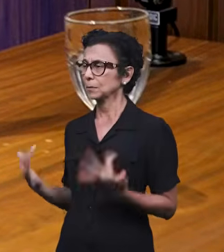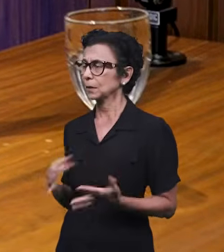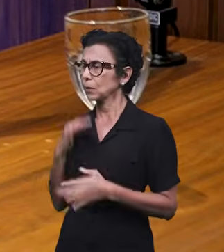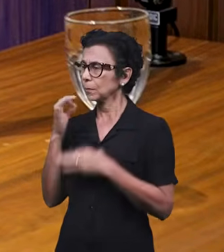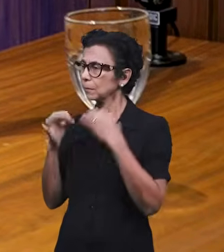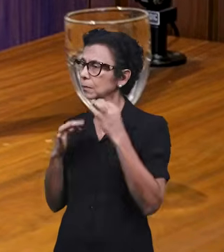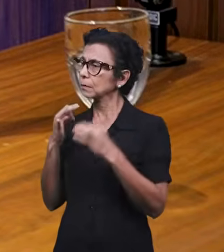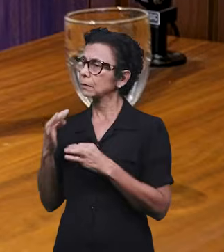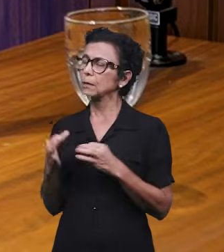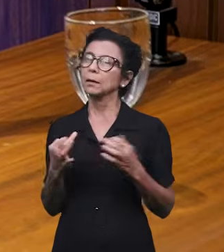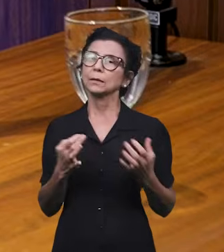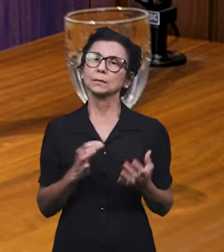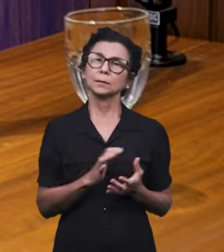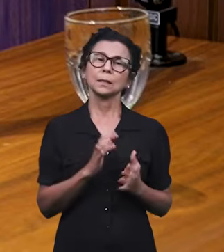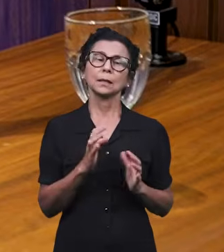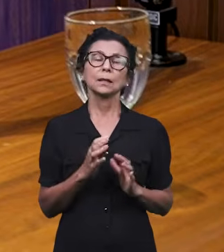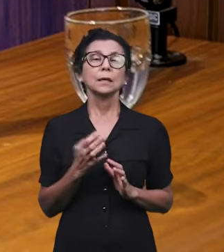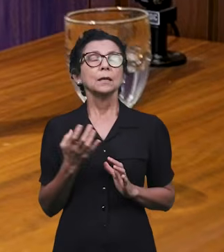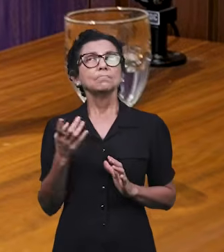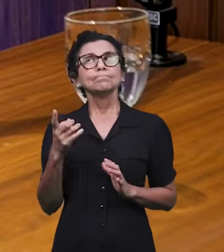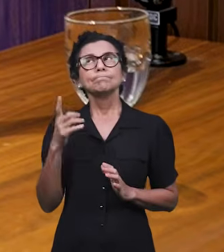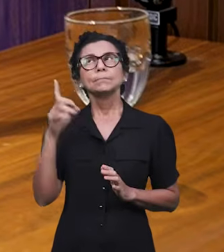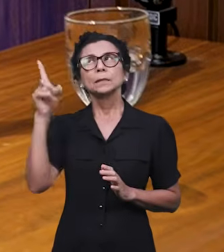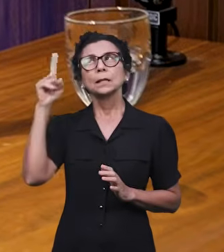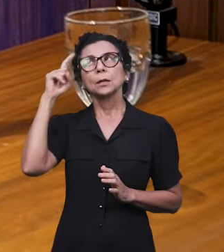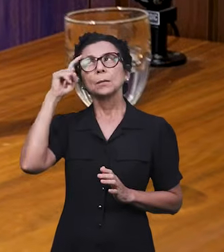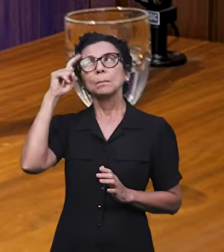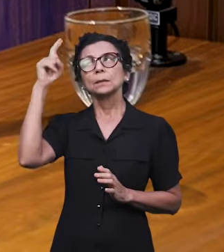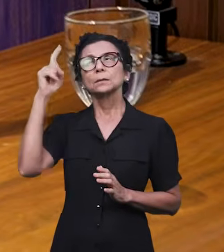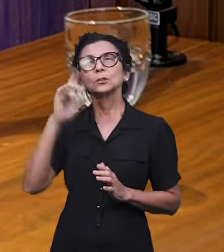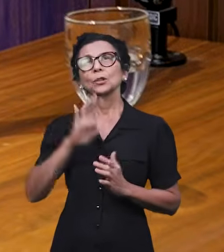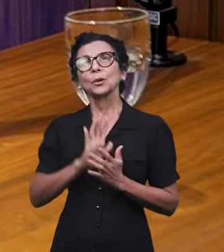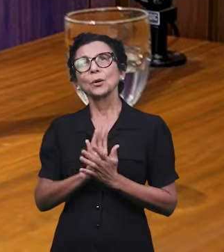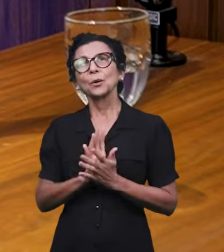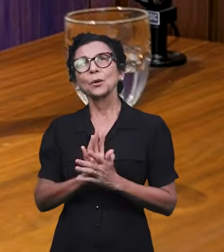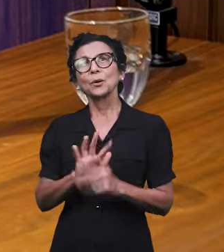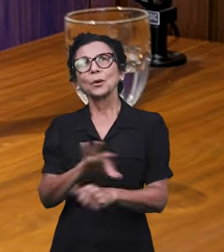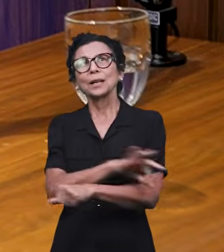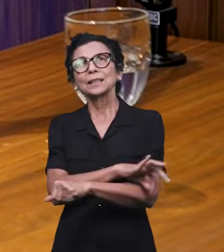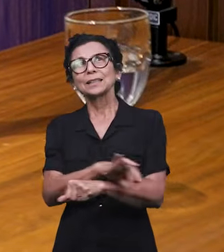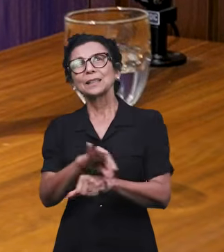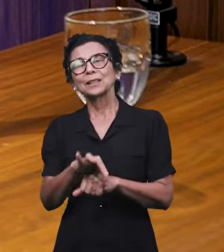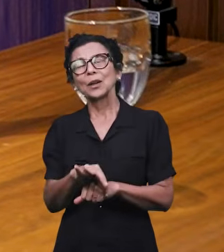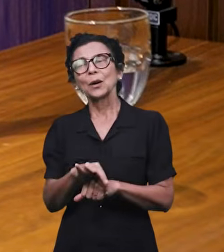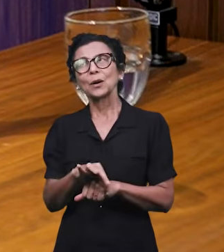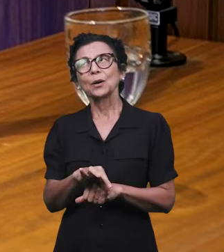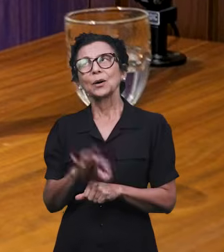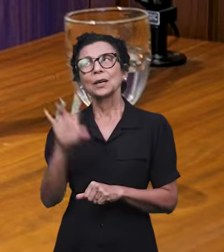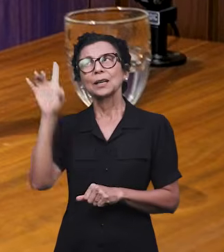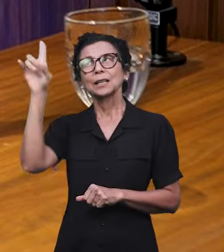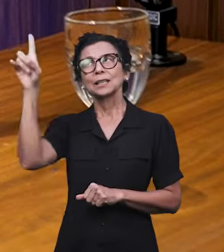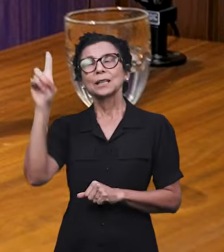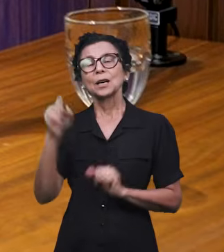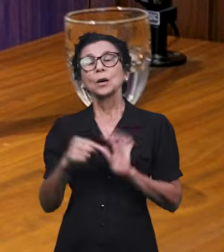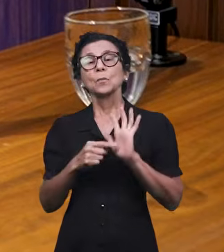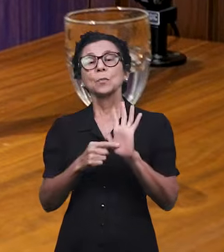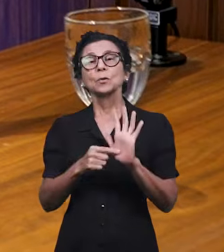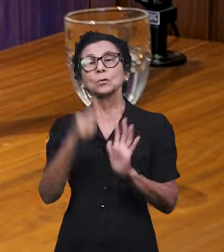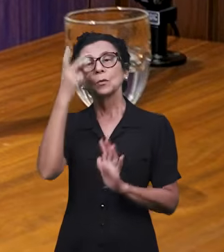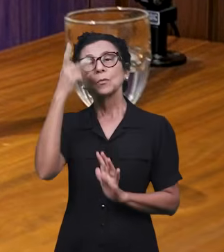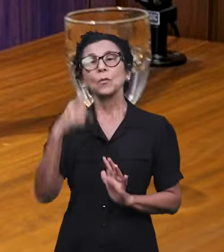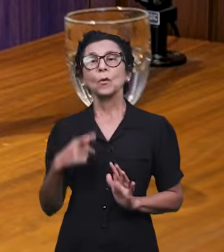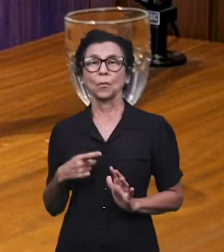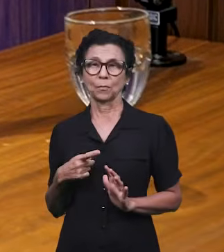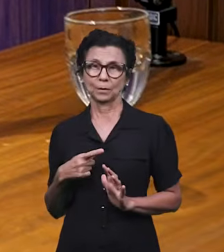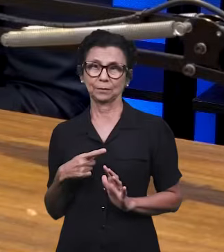algum outro projeto que Deus pensou na sua arquitetura, Deus trouxe e apresentou ao homem, além do projeto da salvação